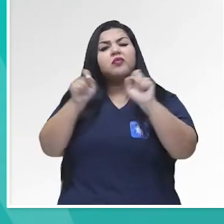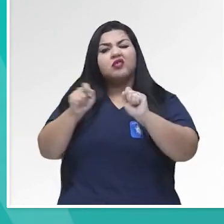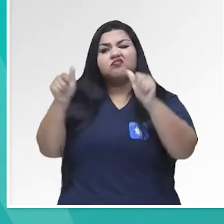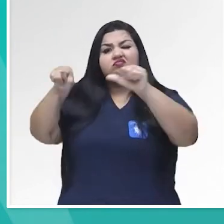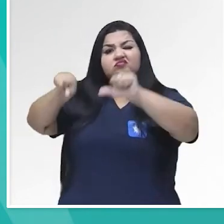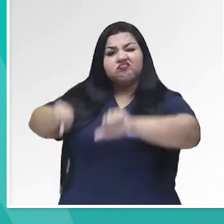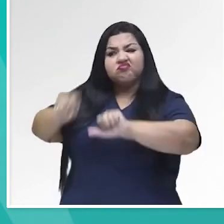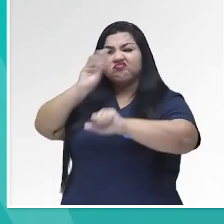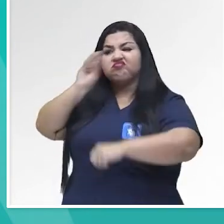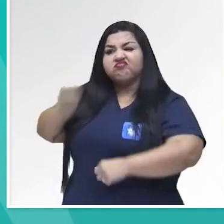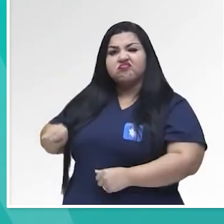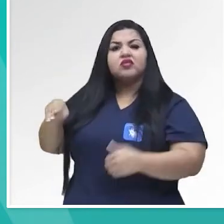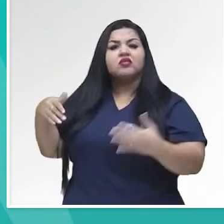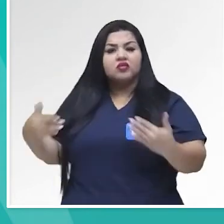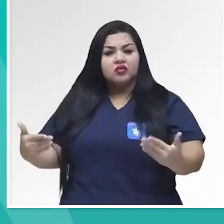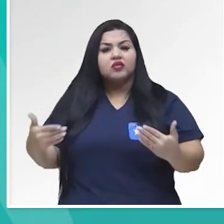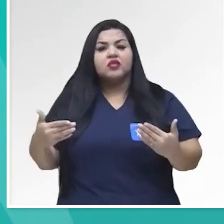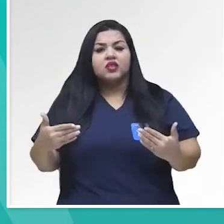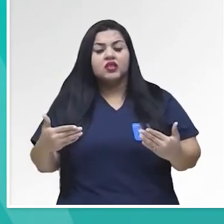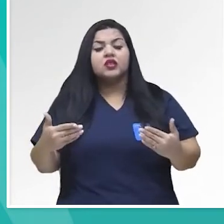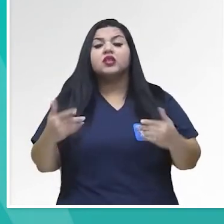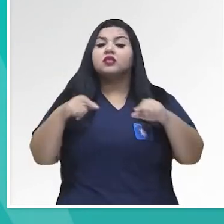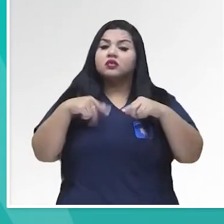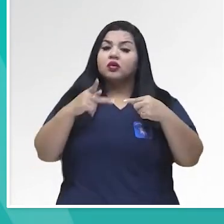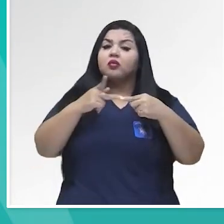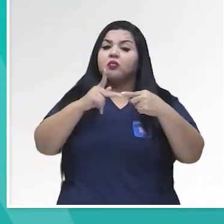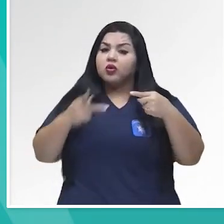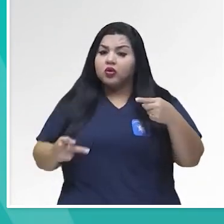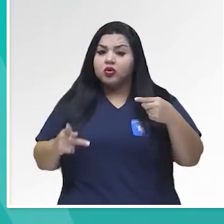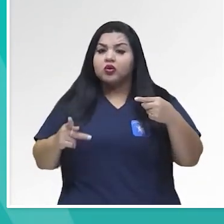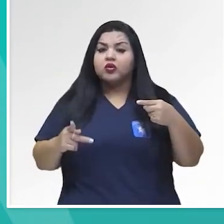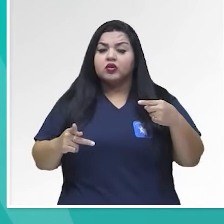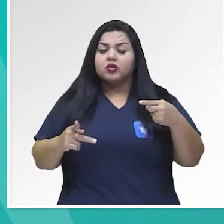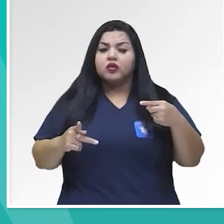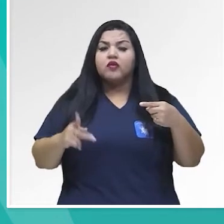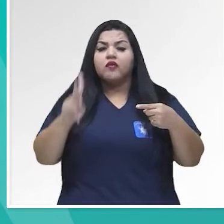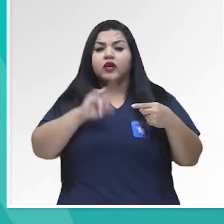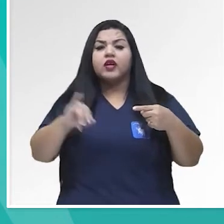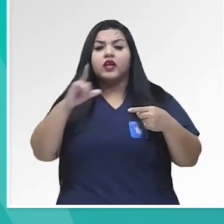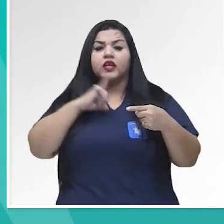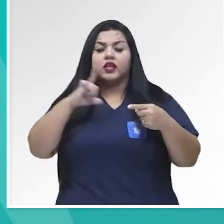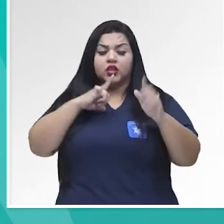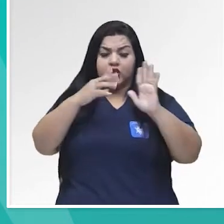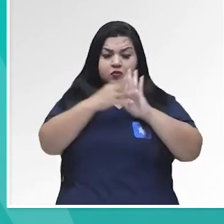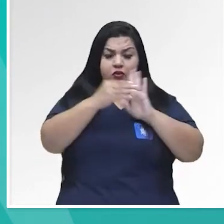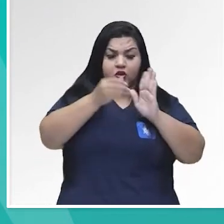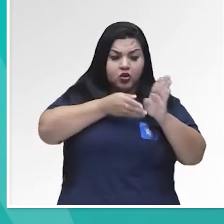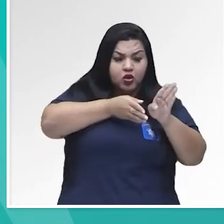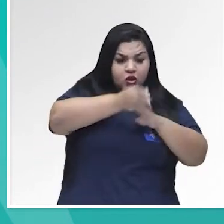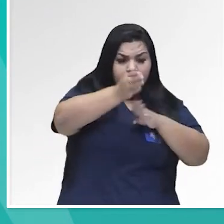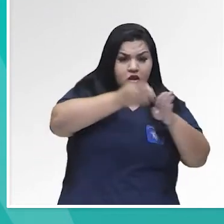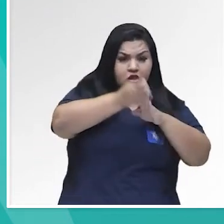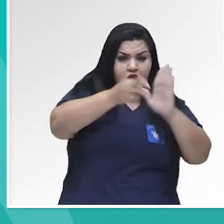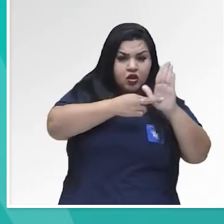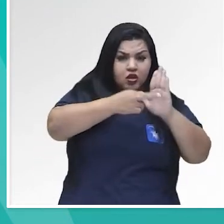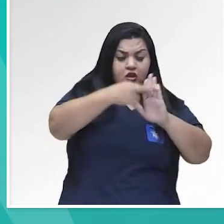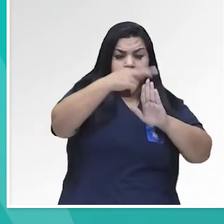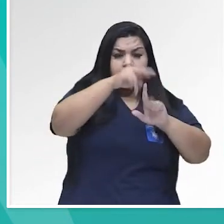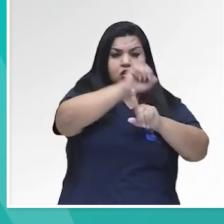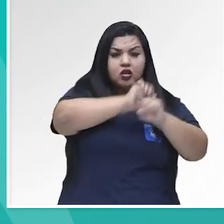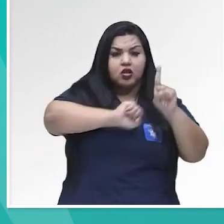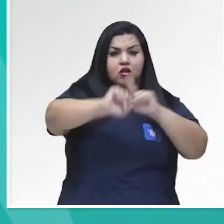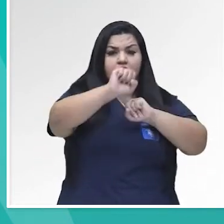humano. Então, o paradigma pode ser, você vai ter modelos orientadores de regras